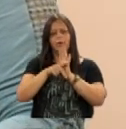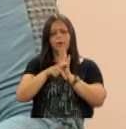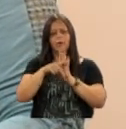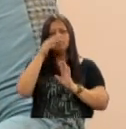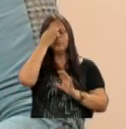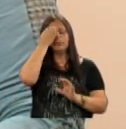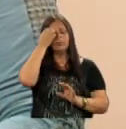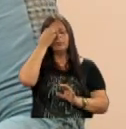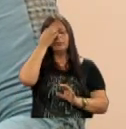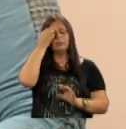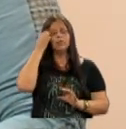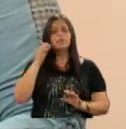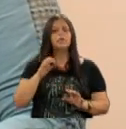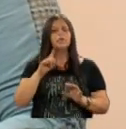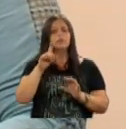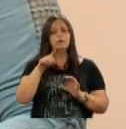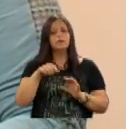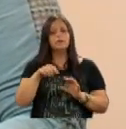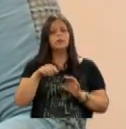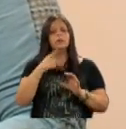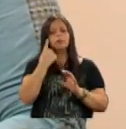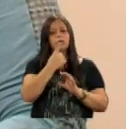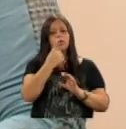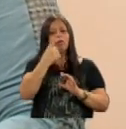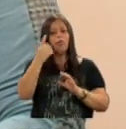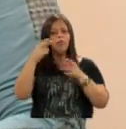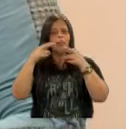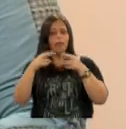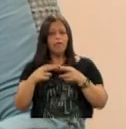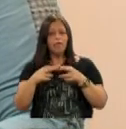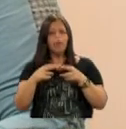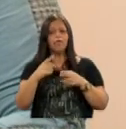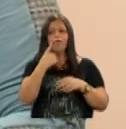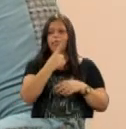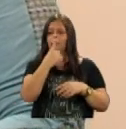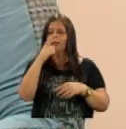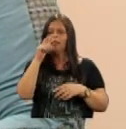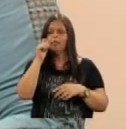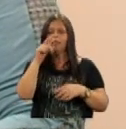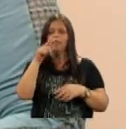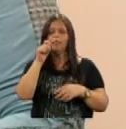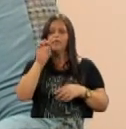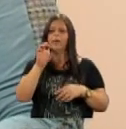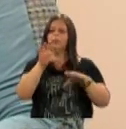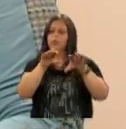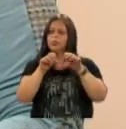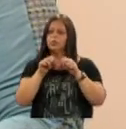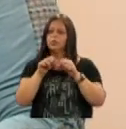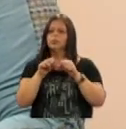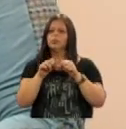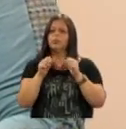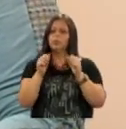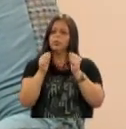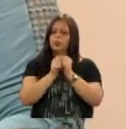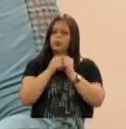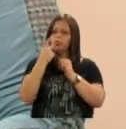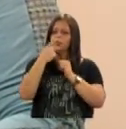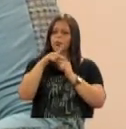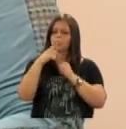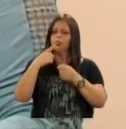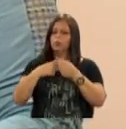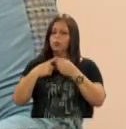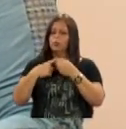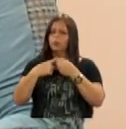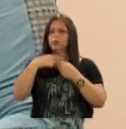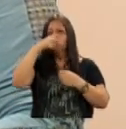características próprias peculiaridades de cada também são especulados idade de cada região de cada pai que busca através